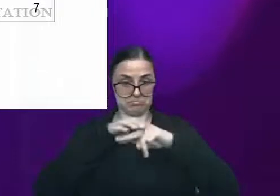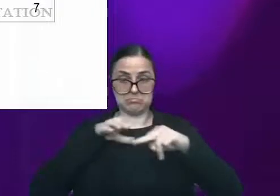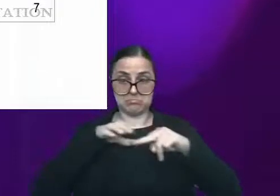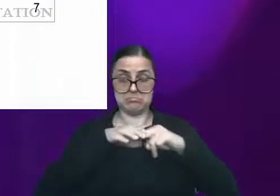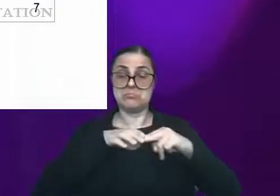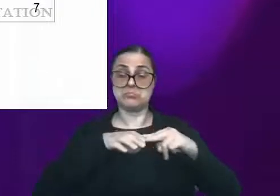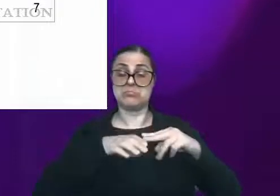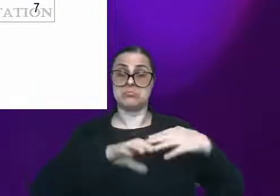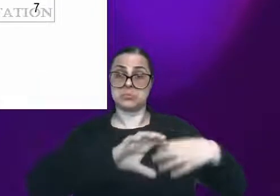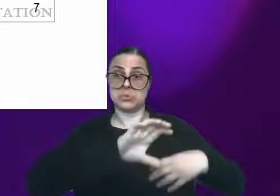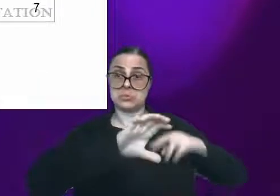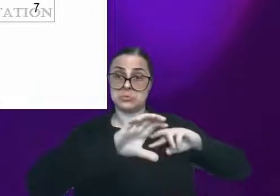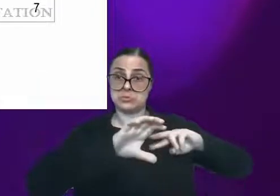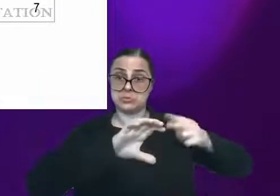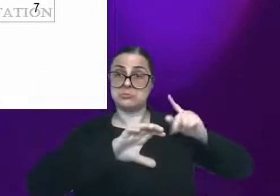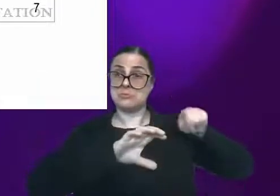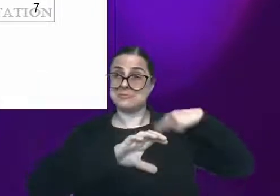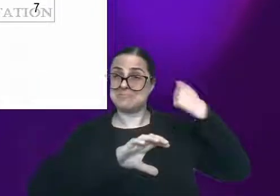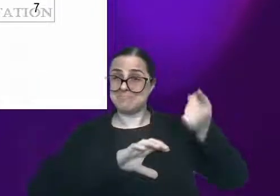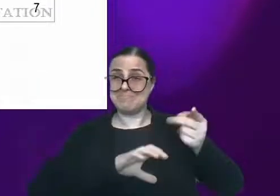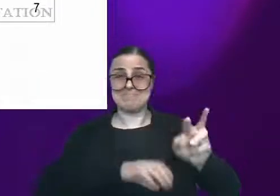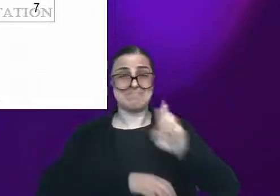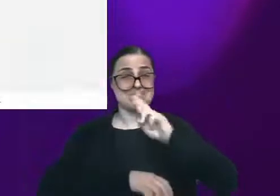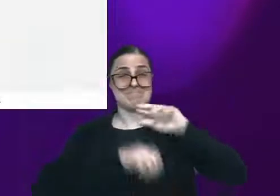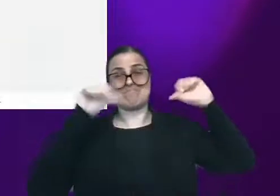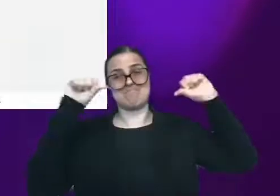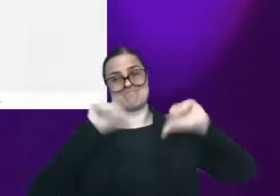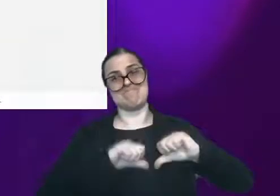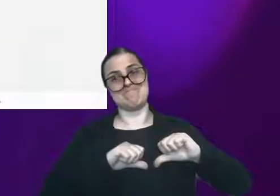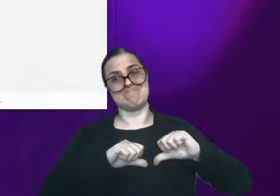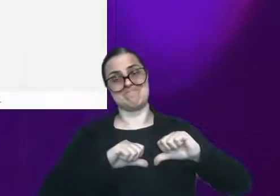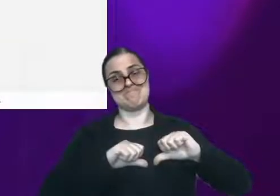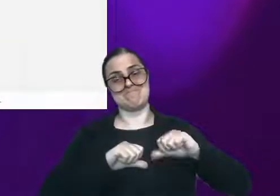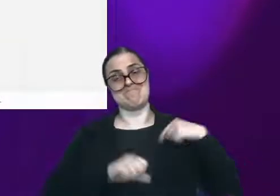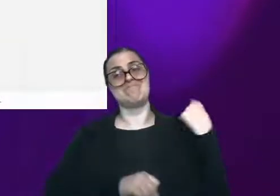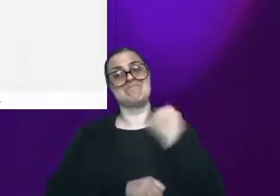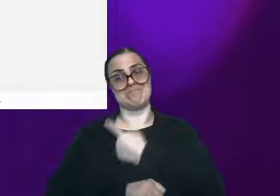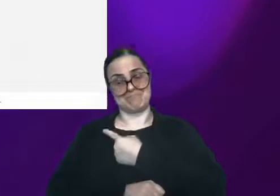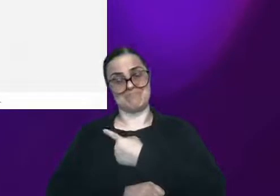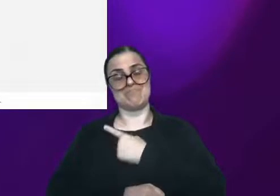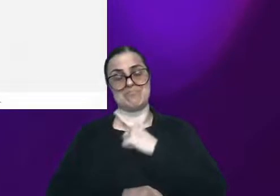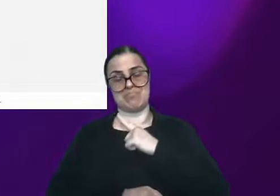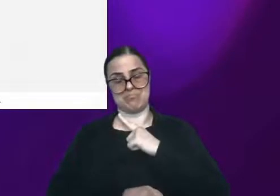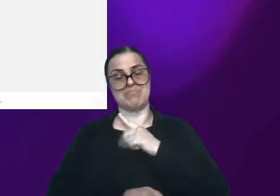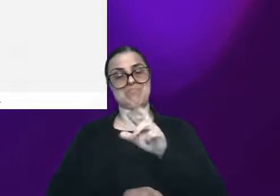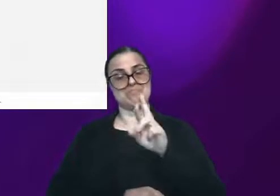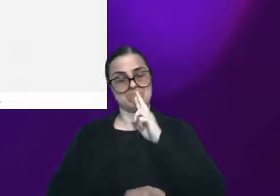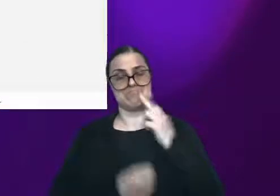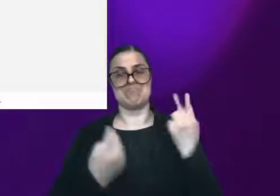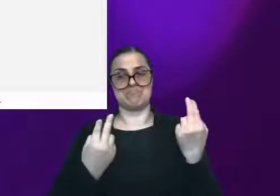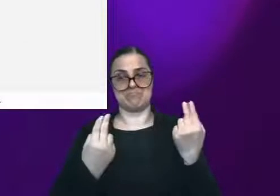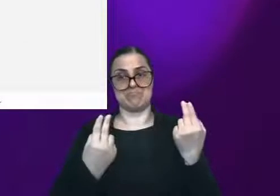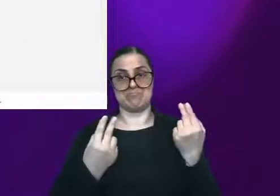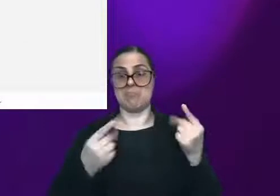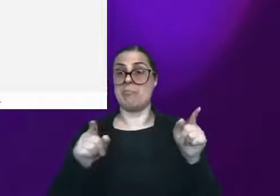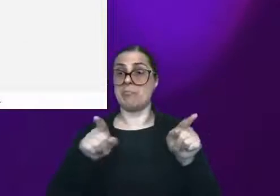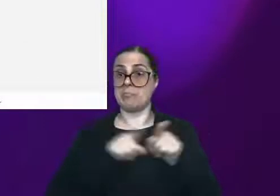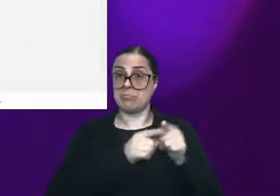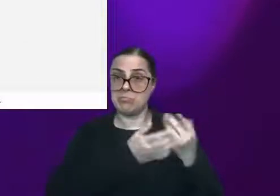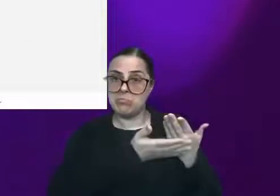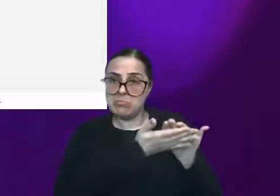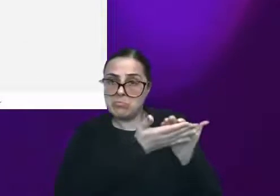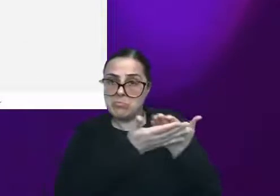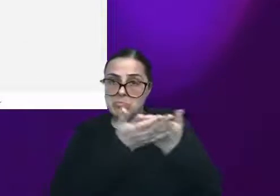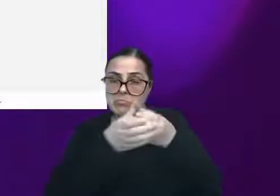um prejuízo no resultado pior. Isso também acontece conosco. Um estudo feito pelos